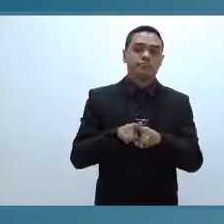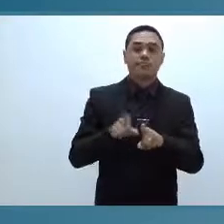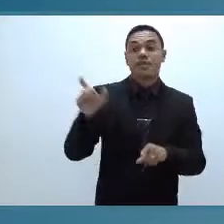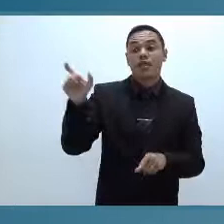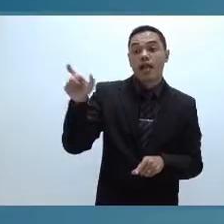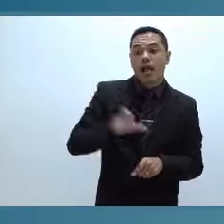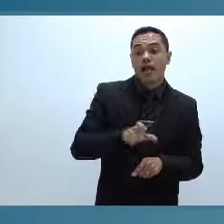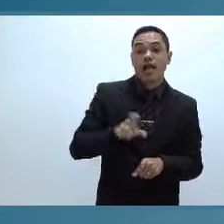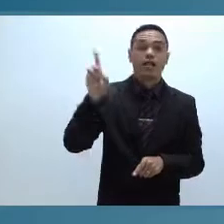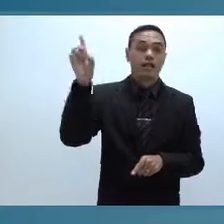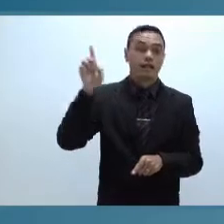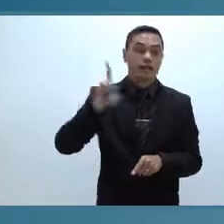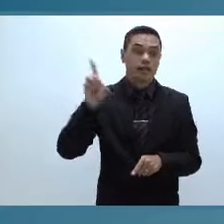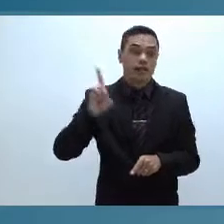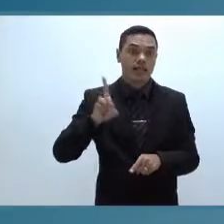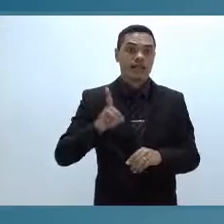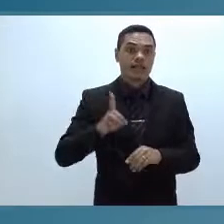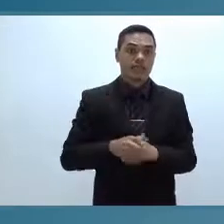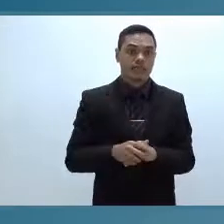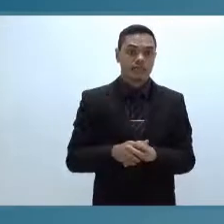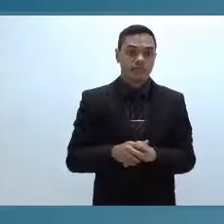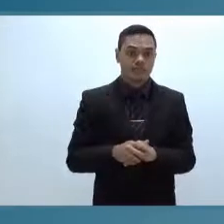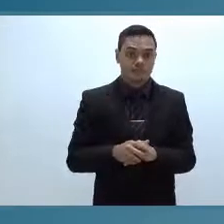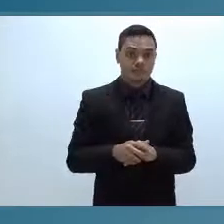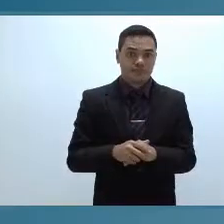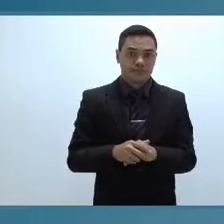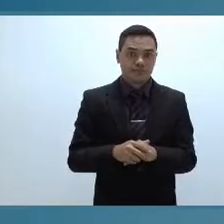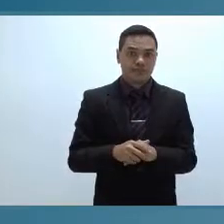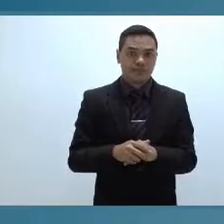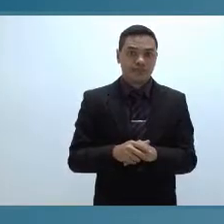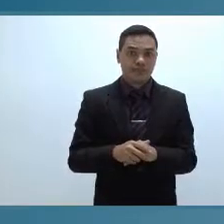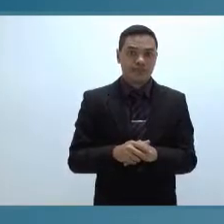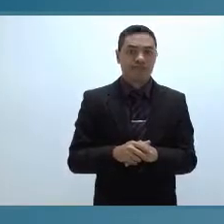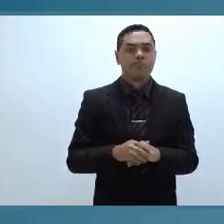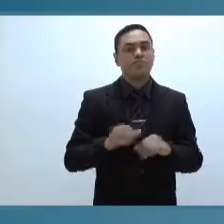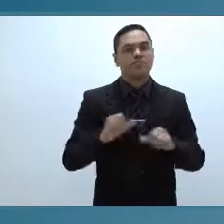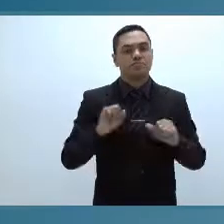sem qualquer ônus ao Tribunal de Justiça do Pará.